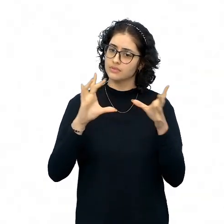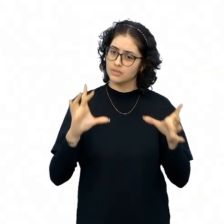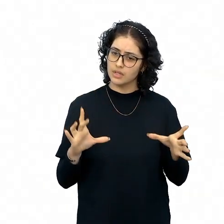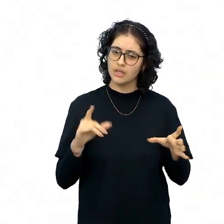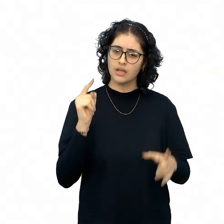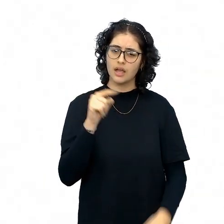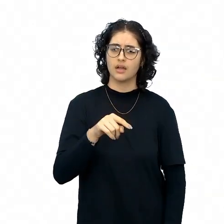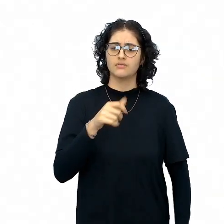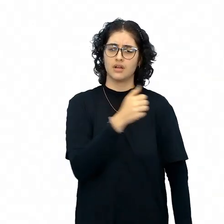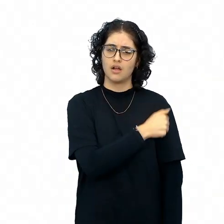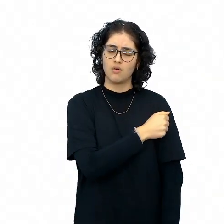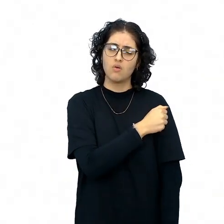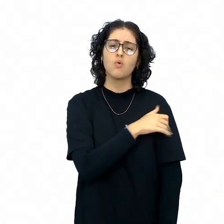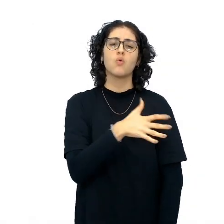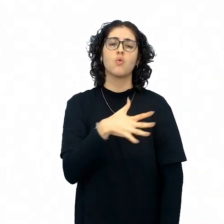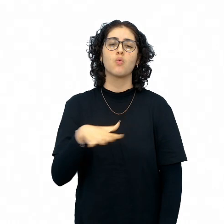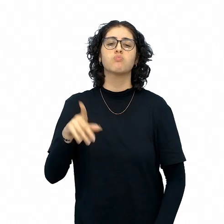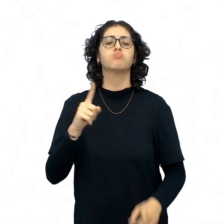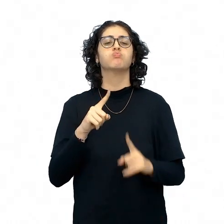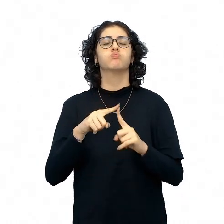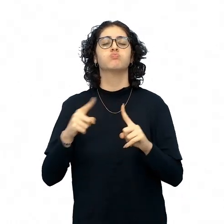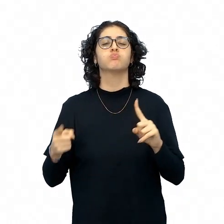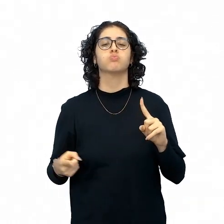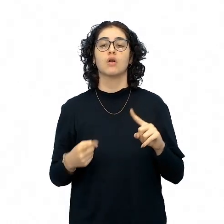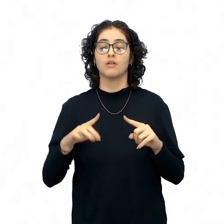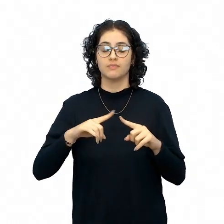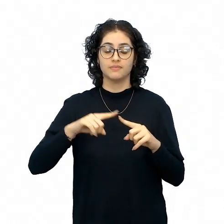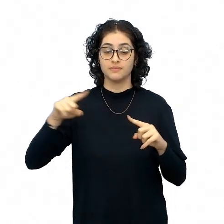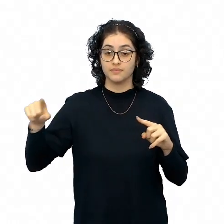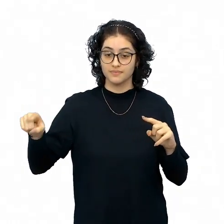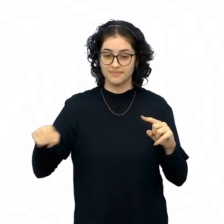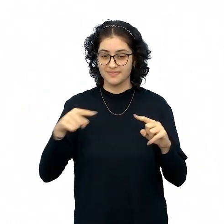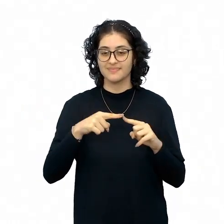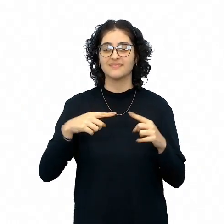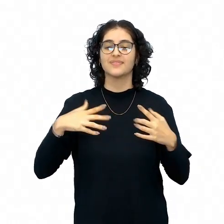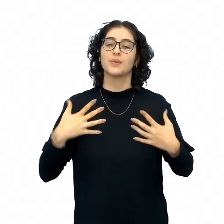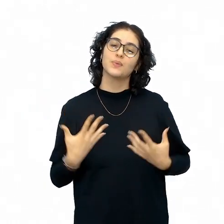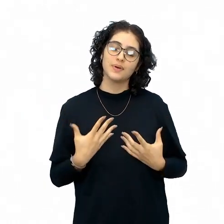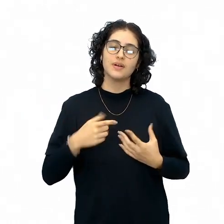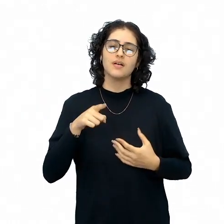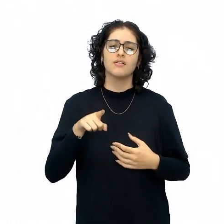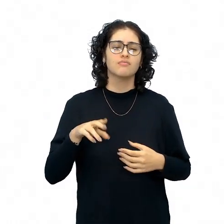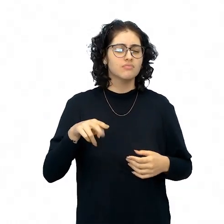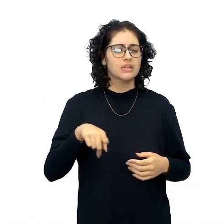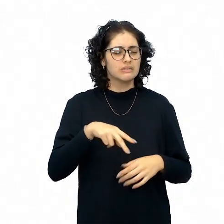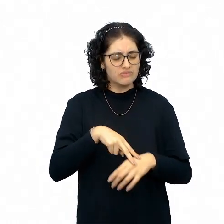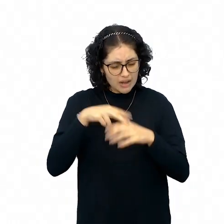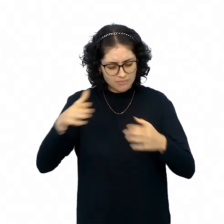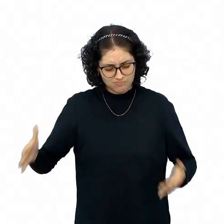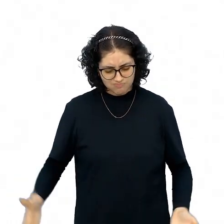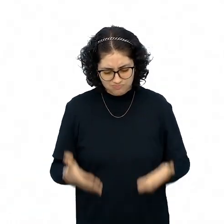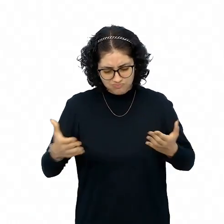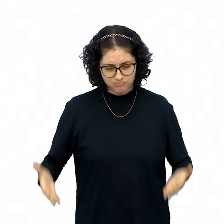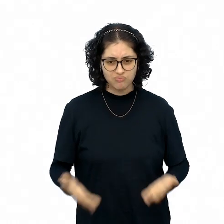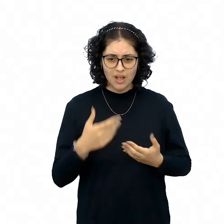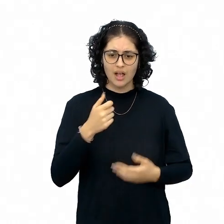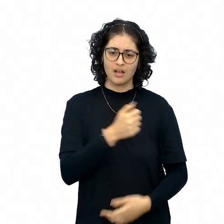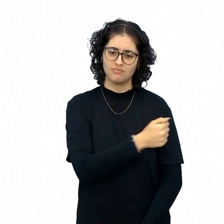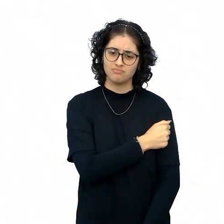para os estudantes os objetivos dessa leitura, incentive esses estudantes a levantar hipóteses em relação a esse